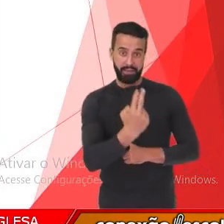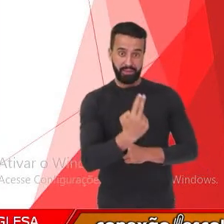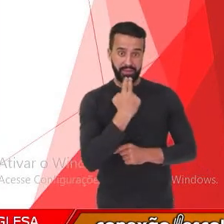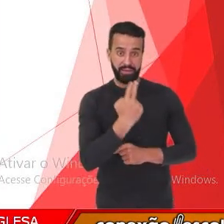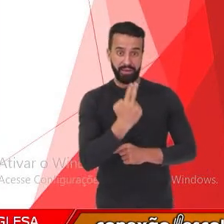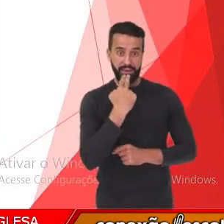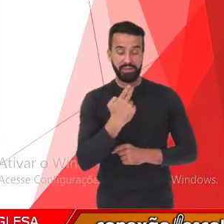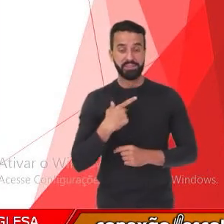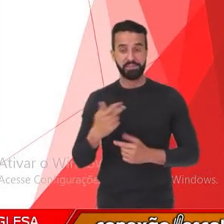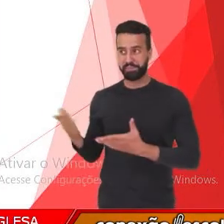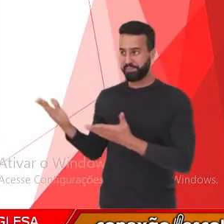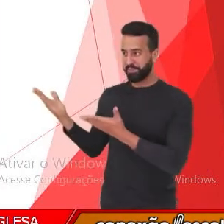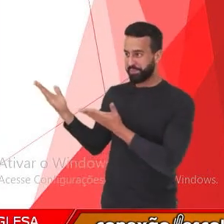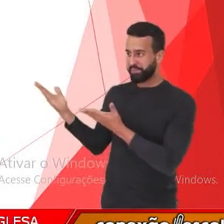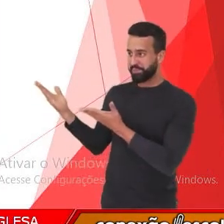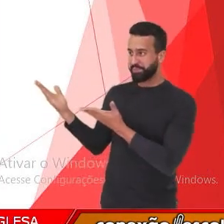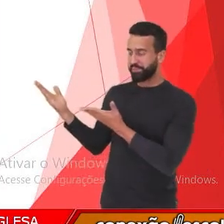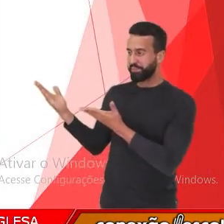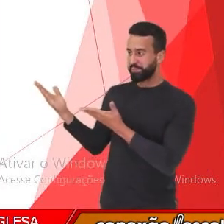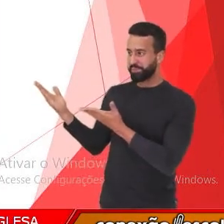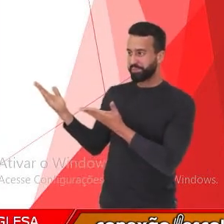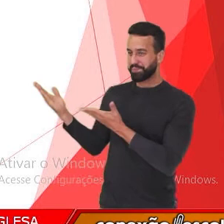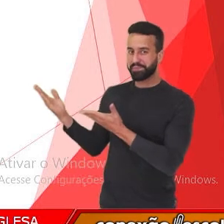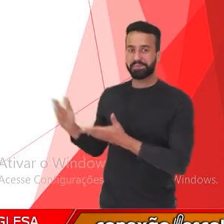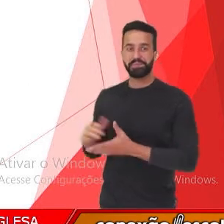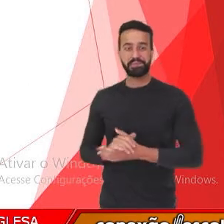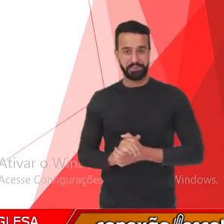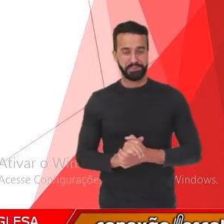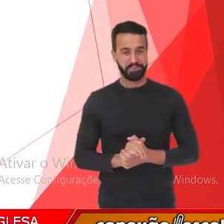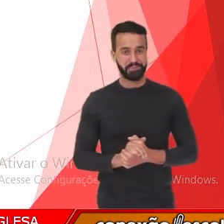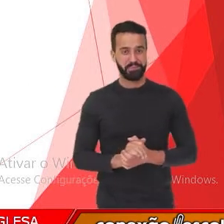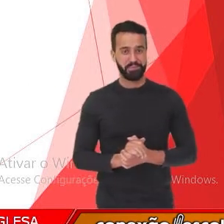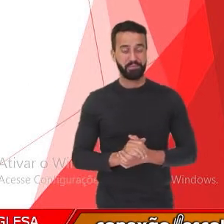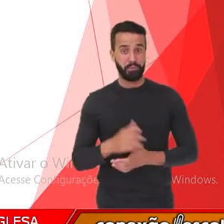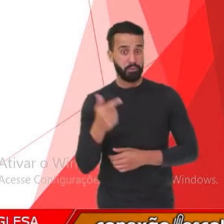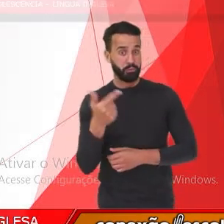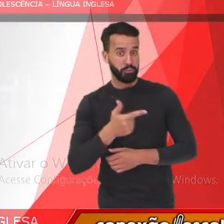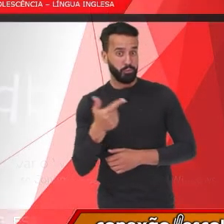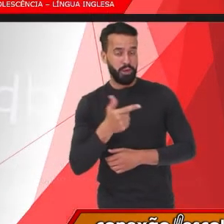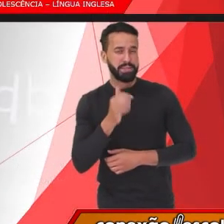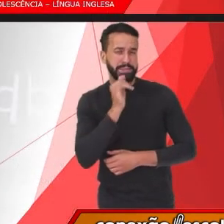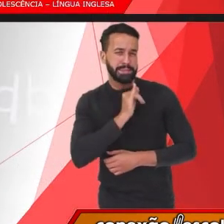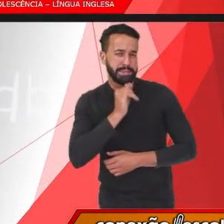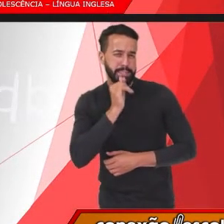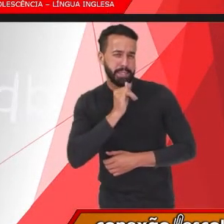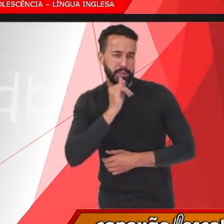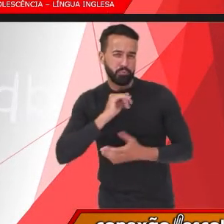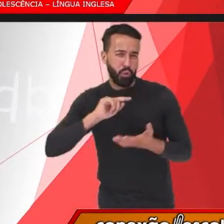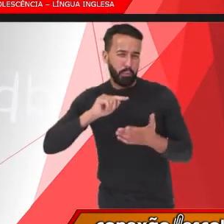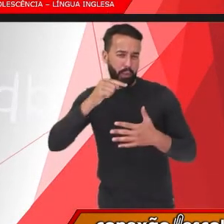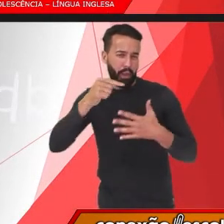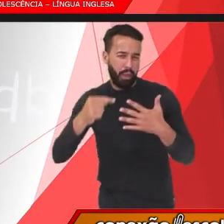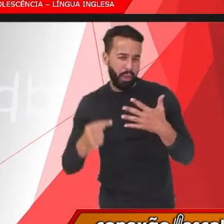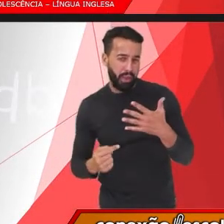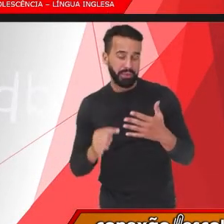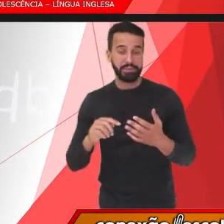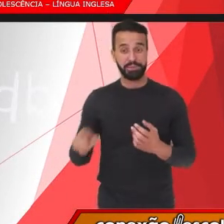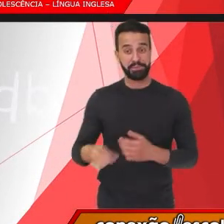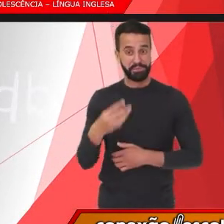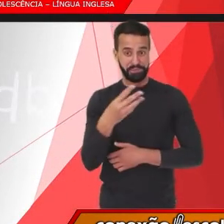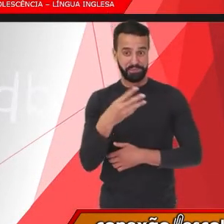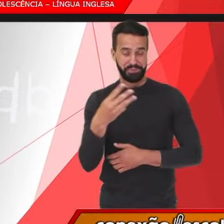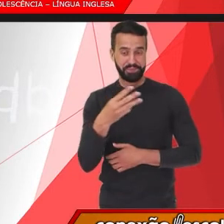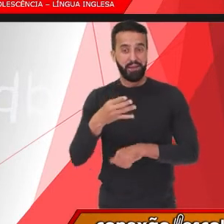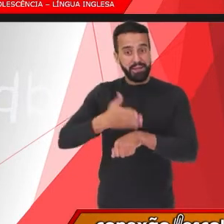nós chamamos de conditional sentences, certo? Alguns exemplos e alguns exercícios, claro, para